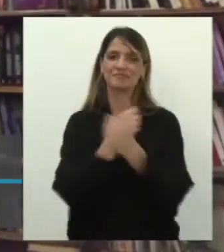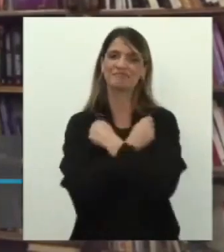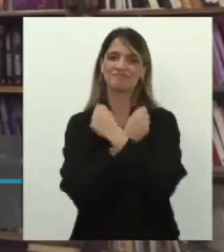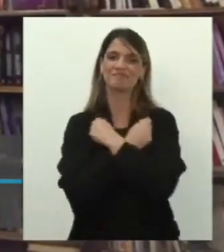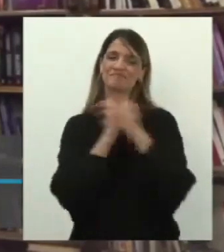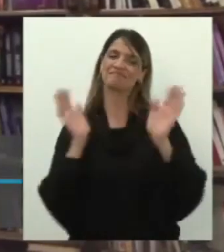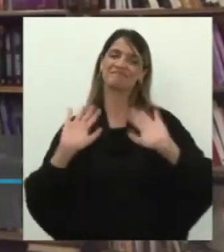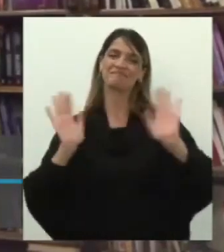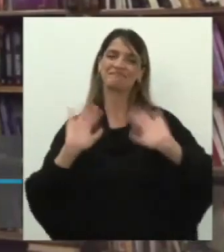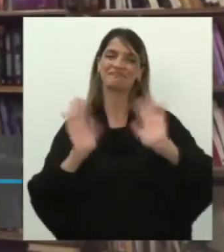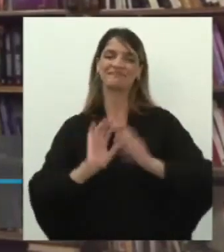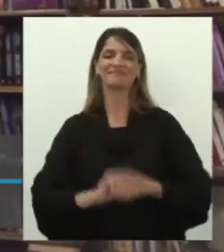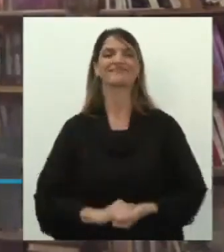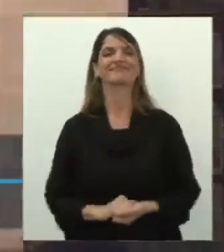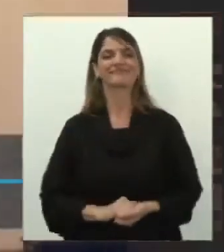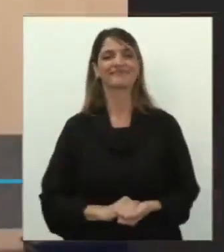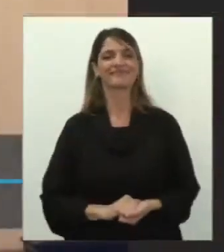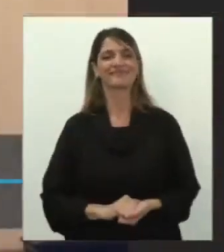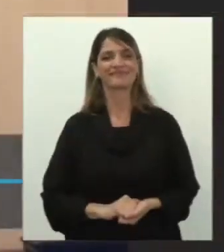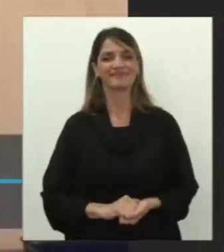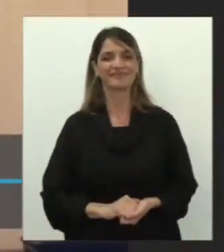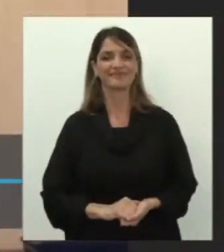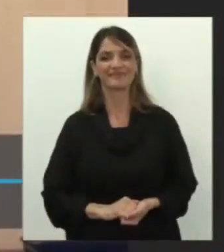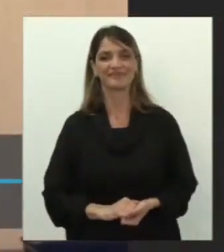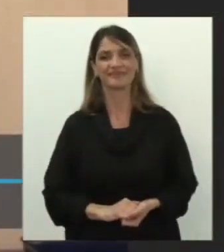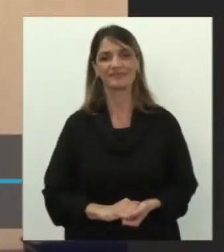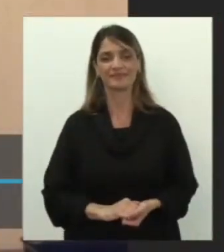abraço, valeu!